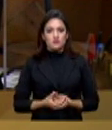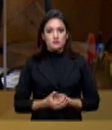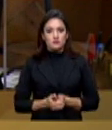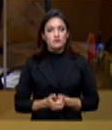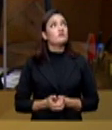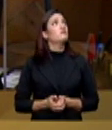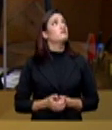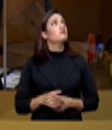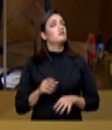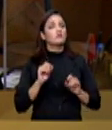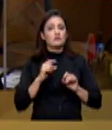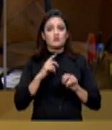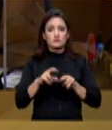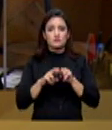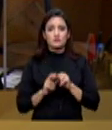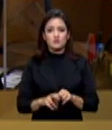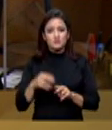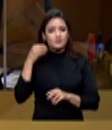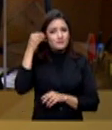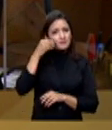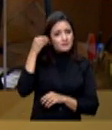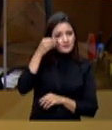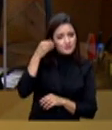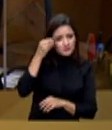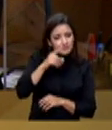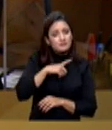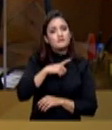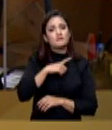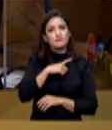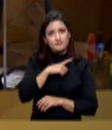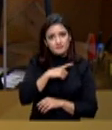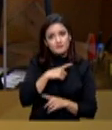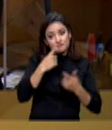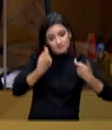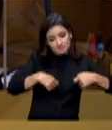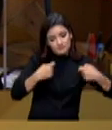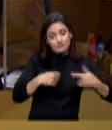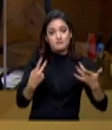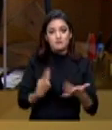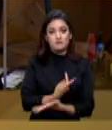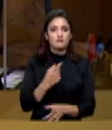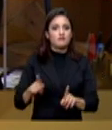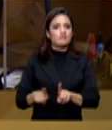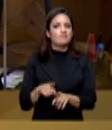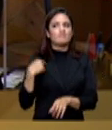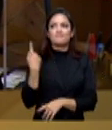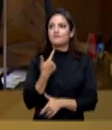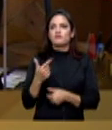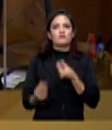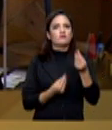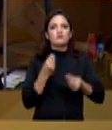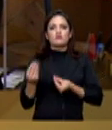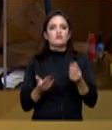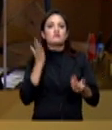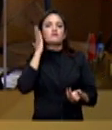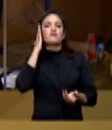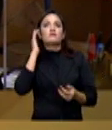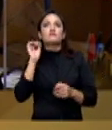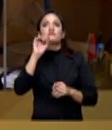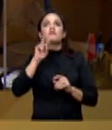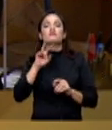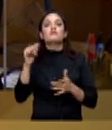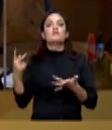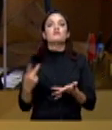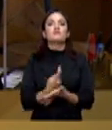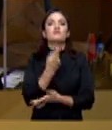subjacente seja pelo elevado expertise que a matéria demanda seja pela natural em capacidade de antecipação das transformações